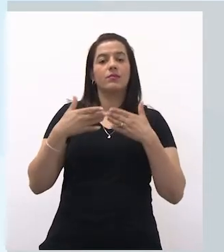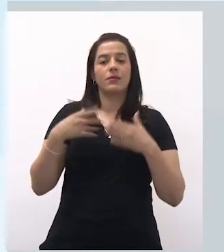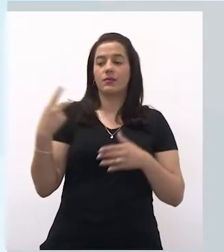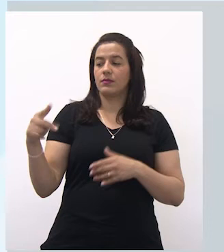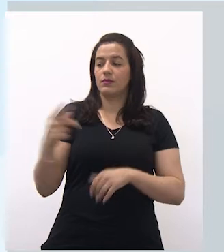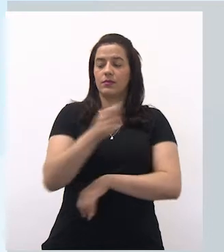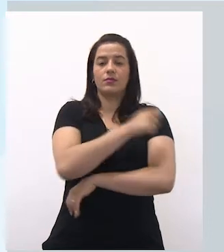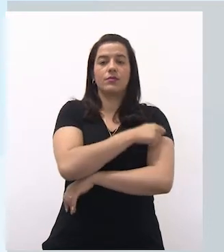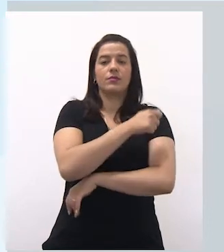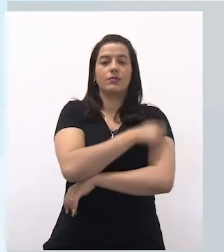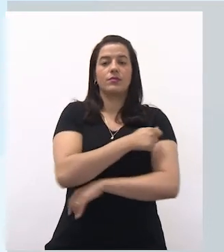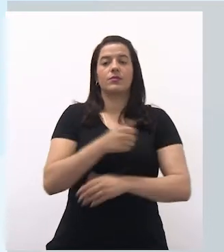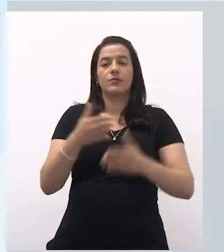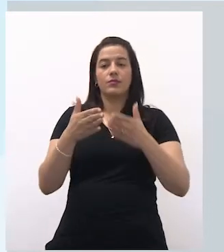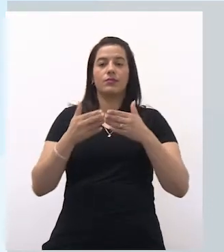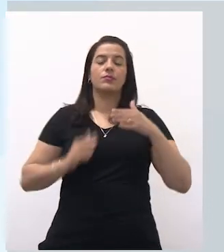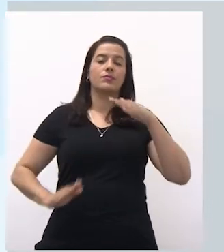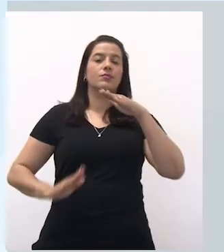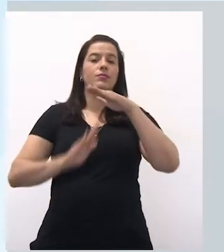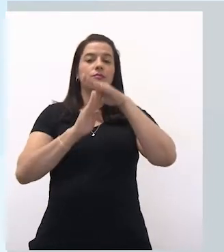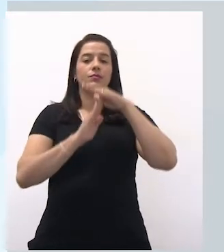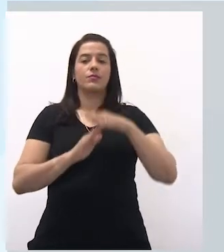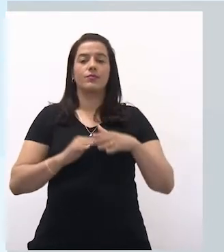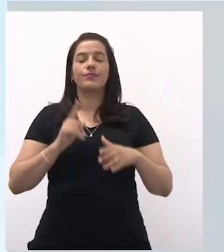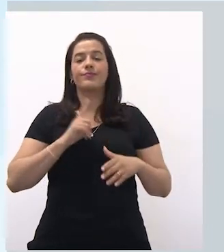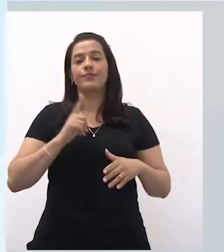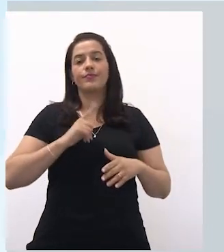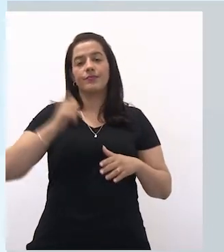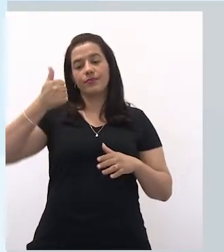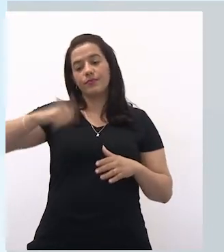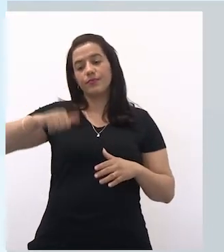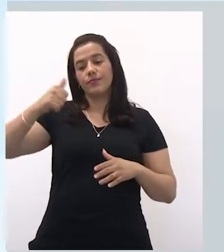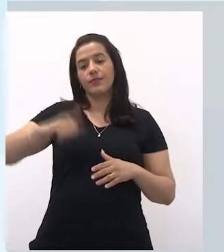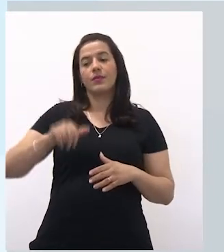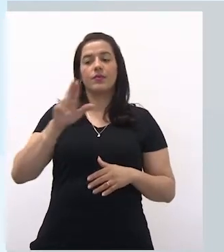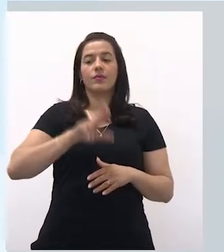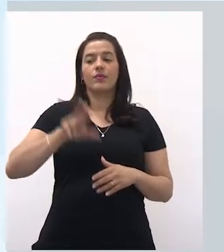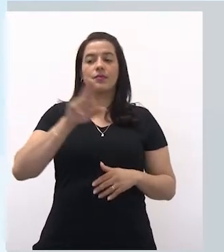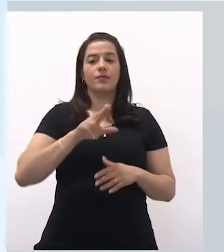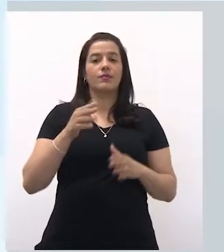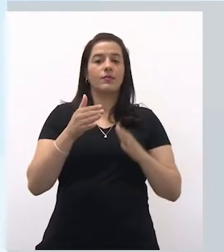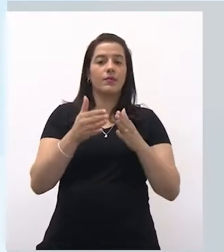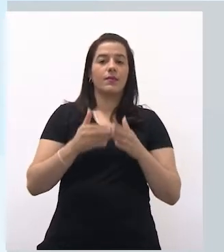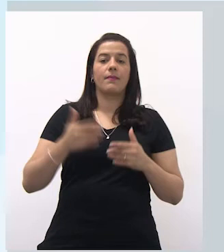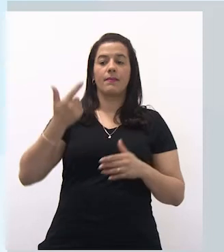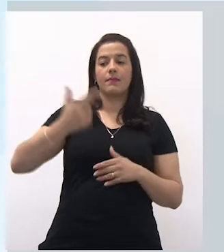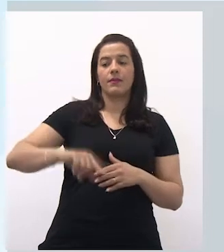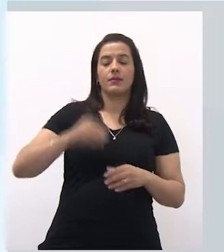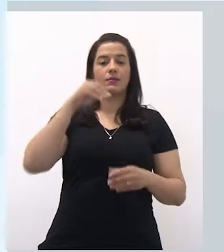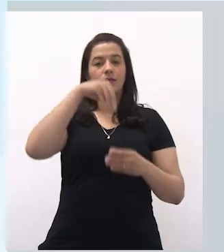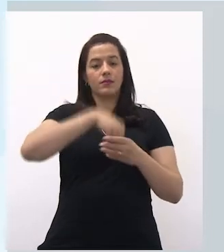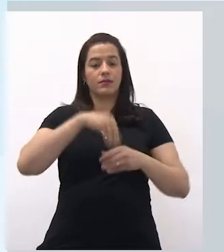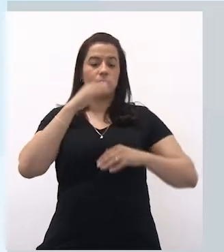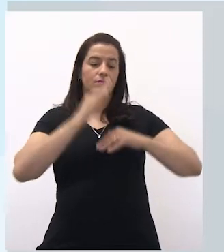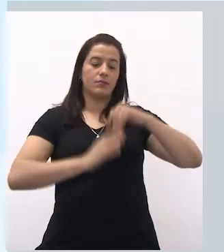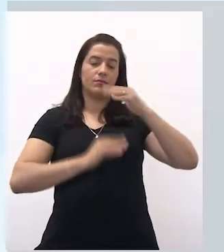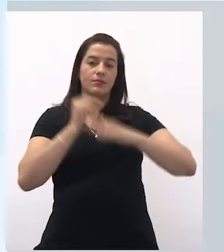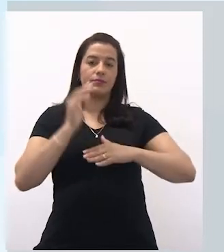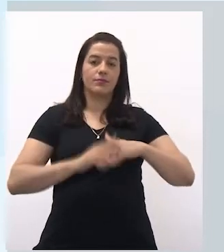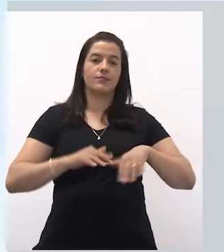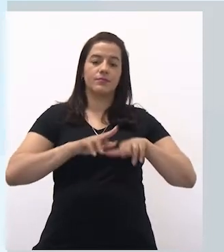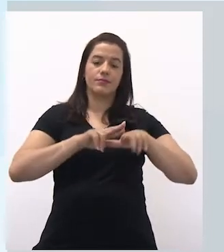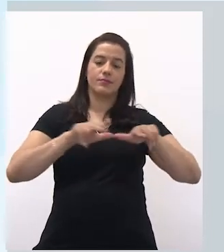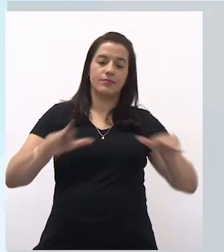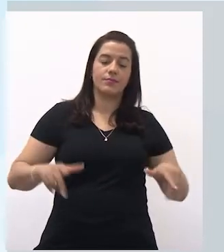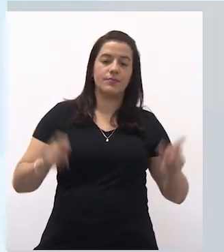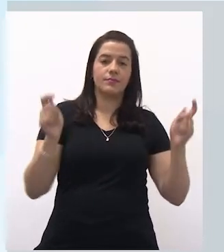aluno quando eu chego no nível de análise. Eu vou usar muito mais, dentro de uma mesma habilidade, muito mais